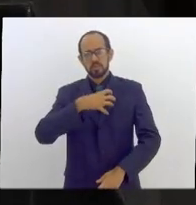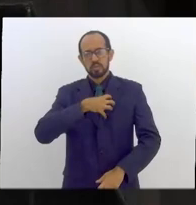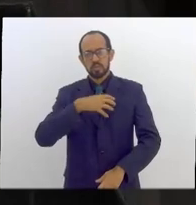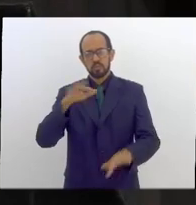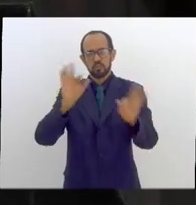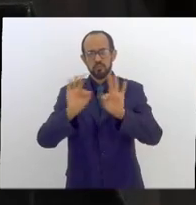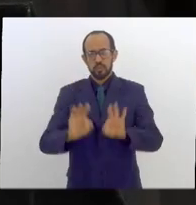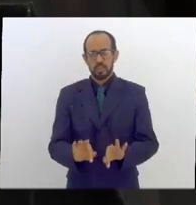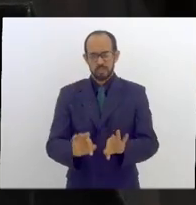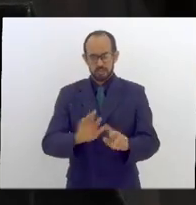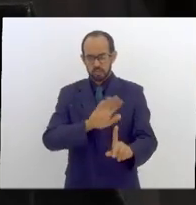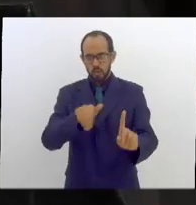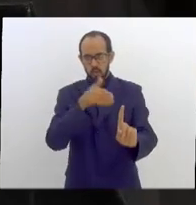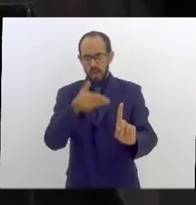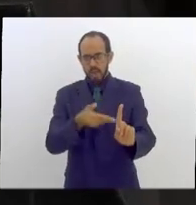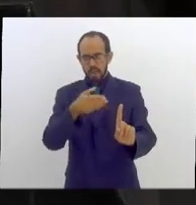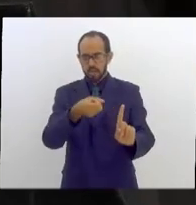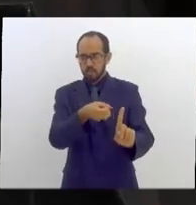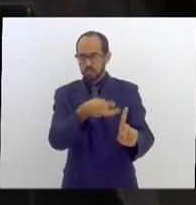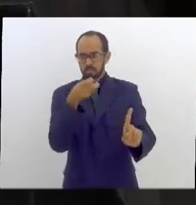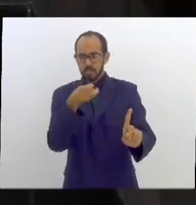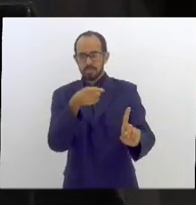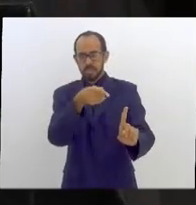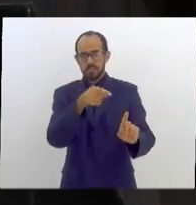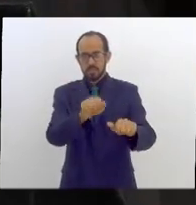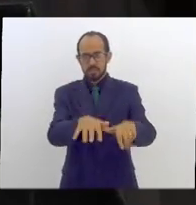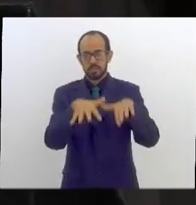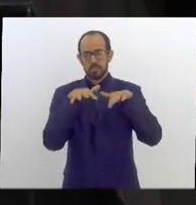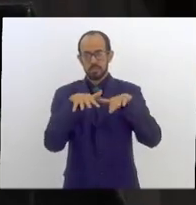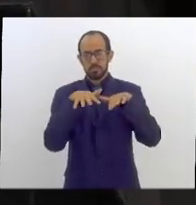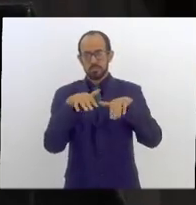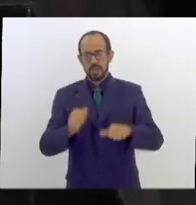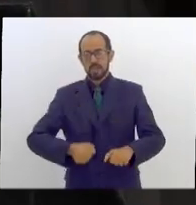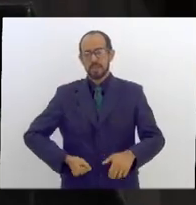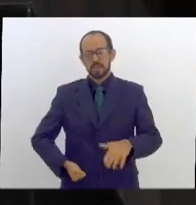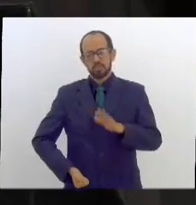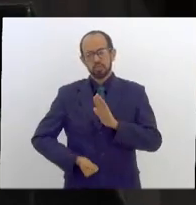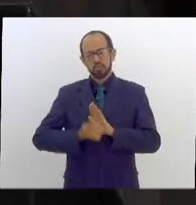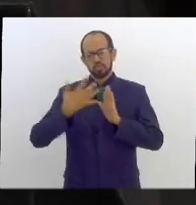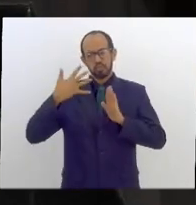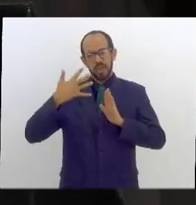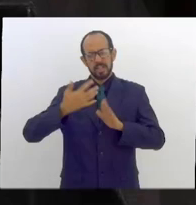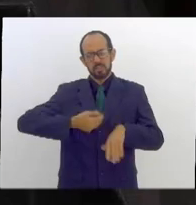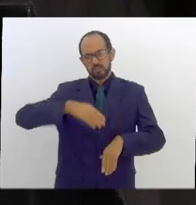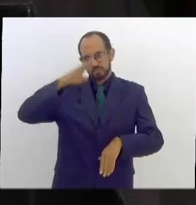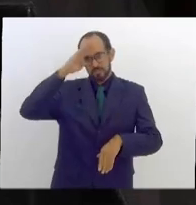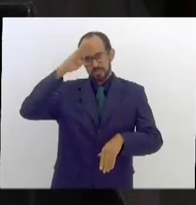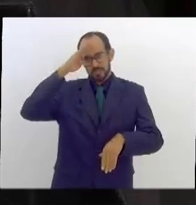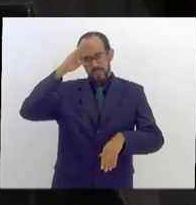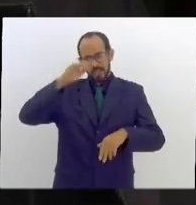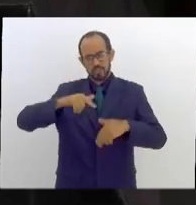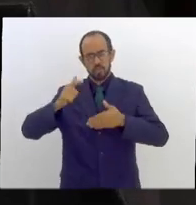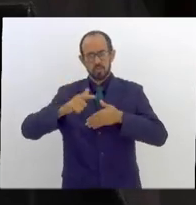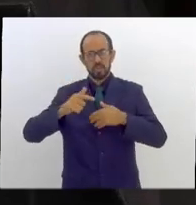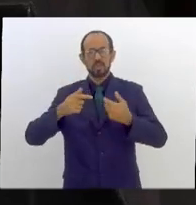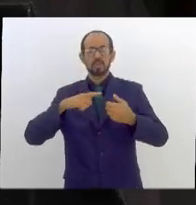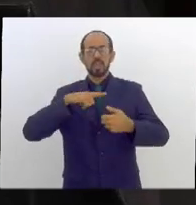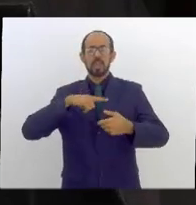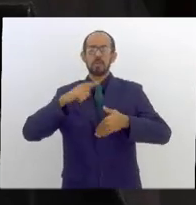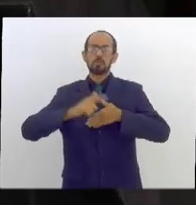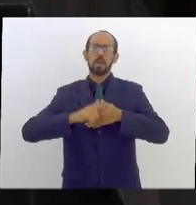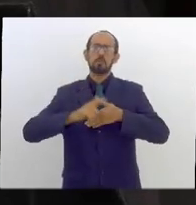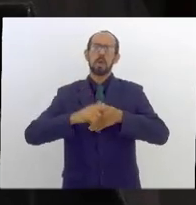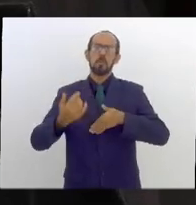feliz e honrada quando eu vejo esta Assembleia repleta de tantos militares que vem desempenhando um papel